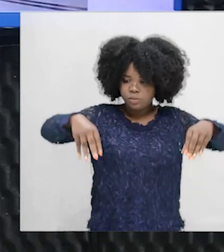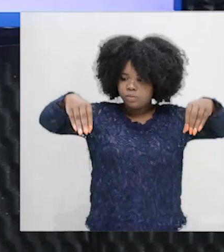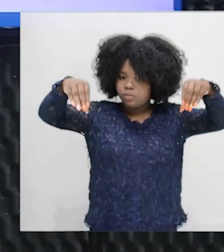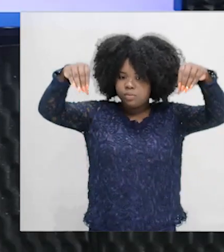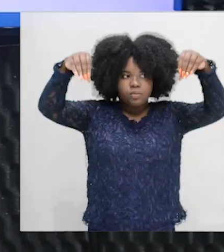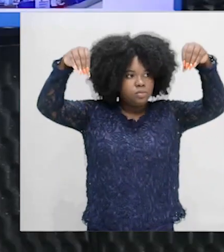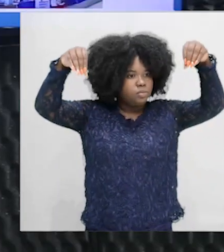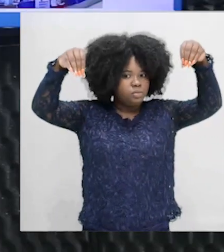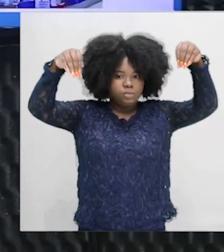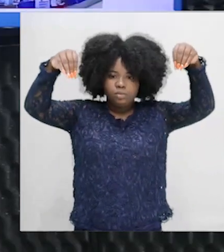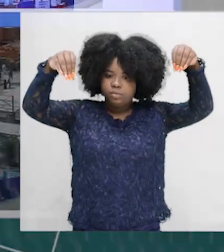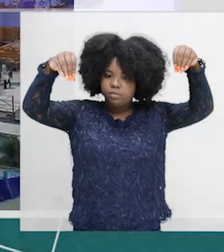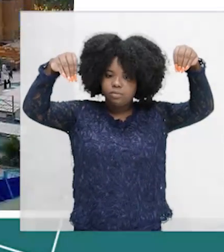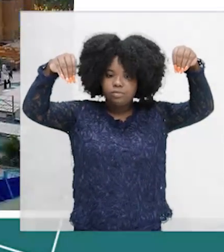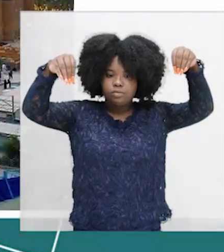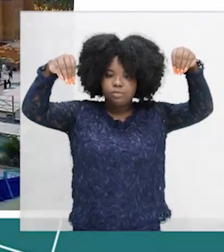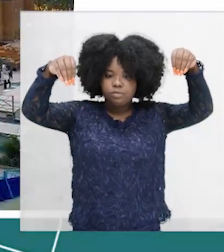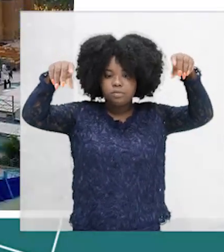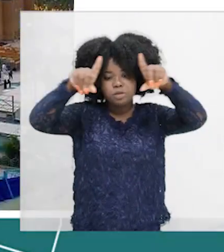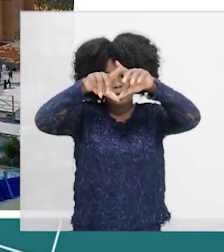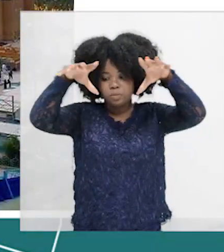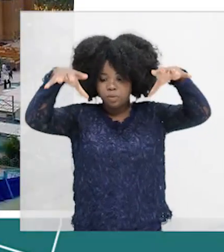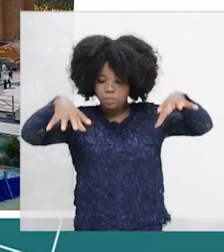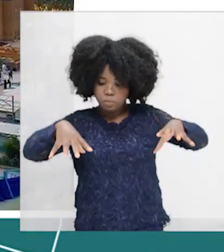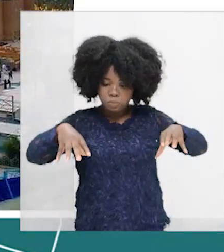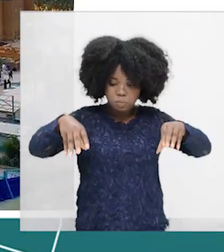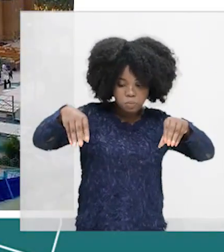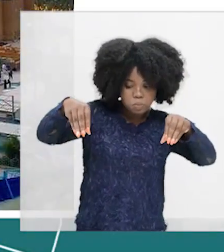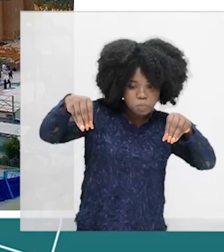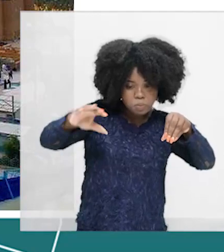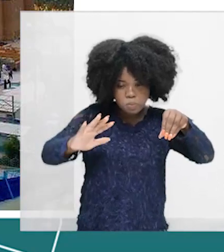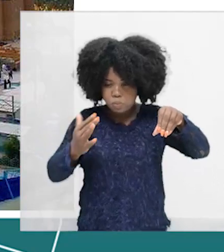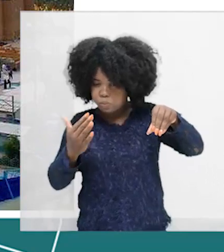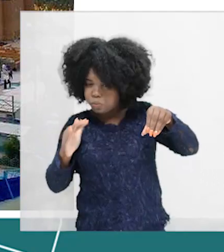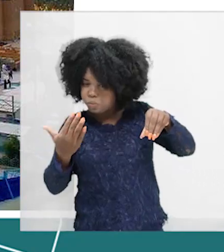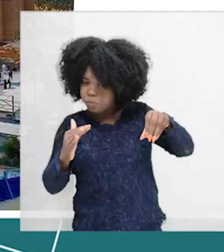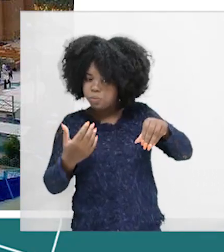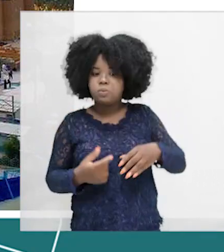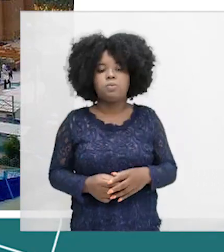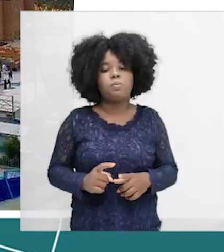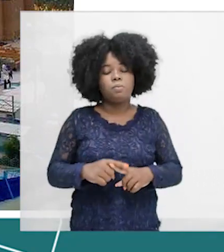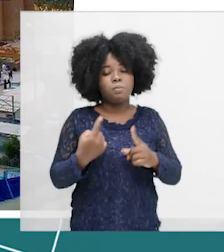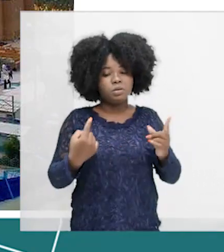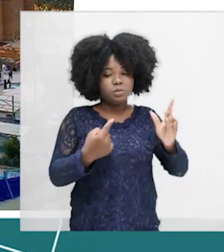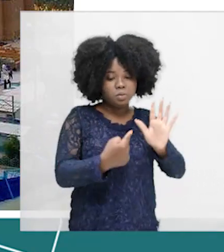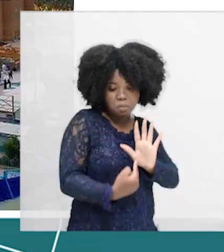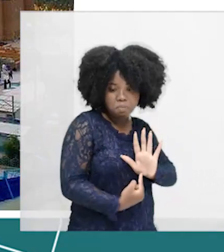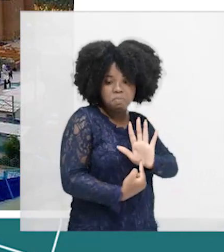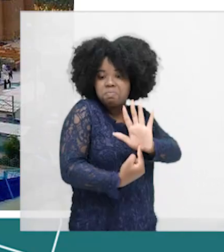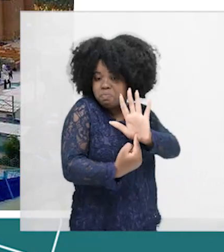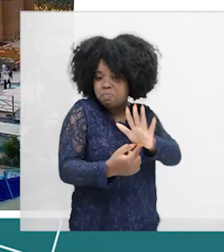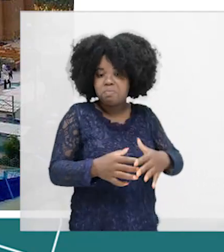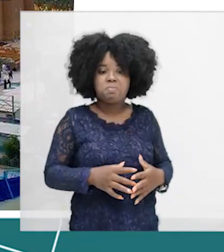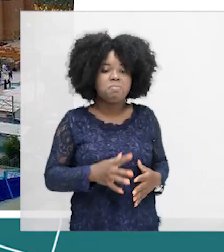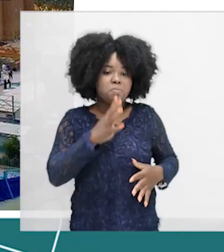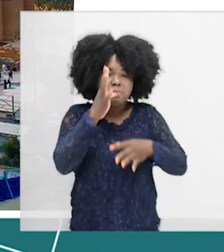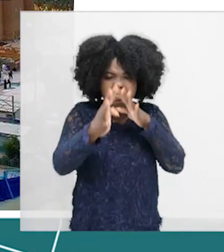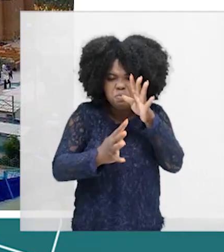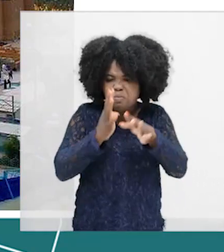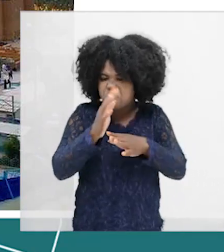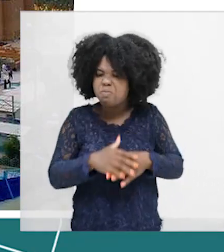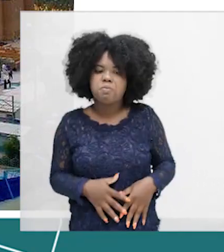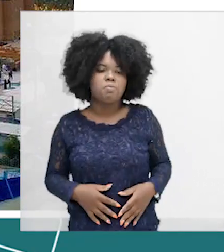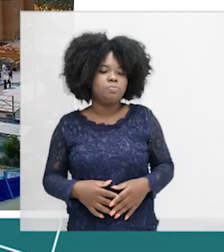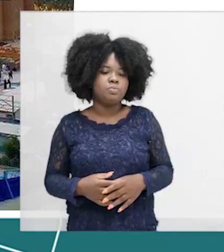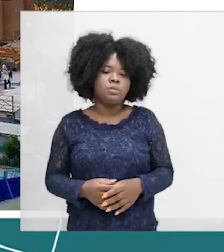altas, torres não menos altas, mas ele não é menos chamativo quanto. Em algumas dessas mesquitas,